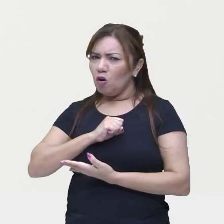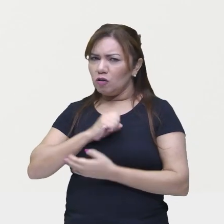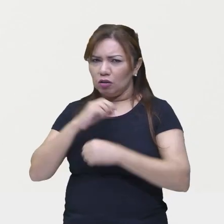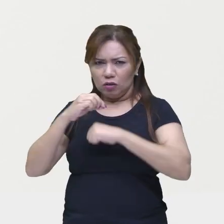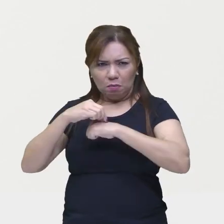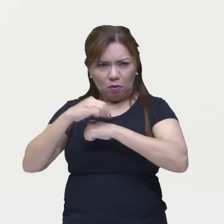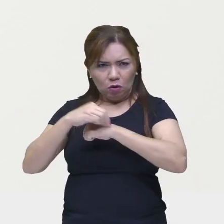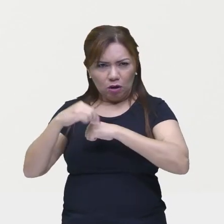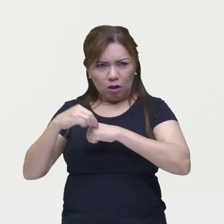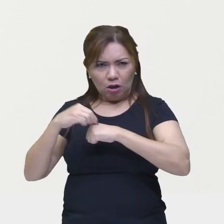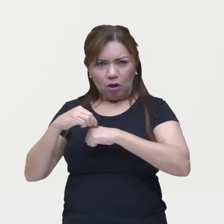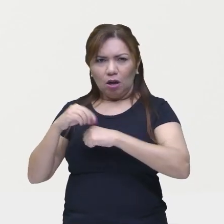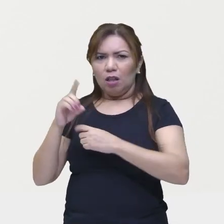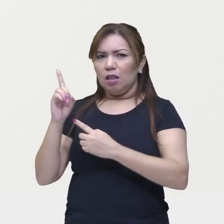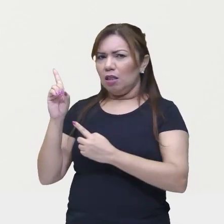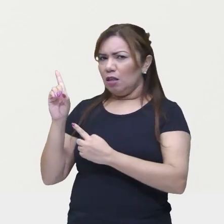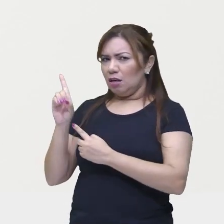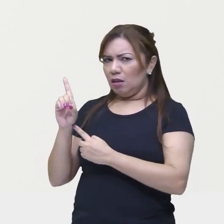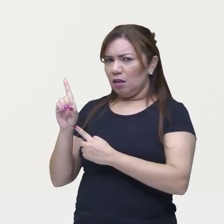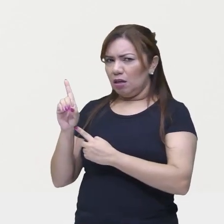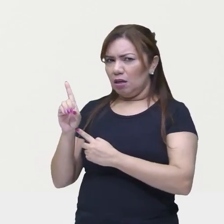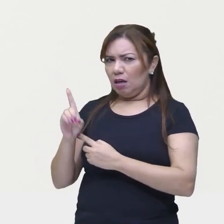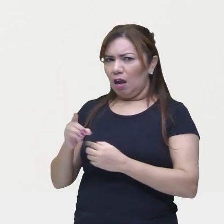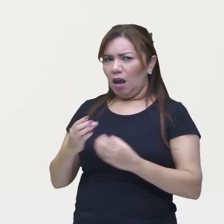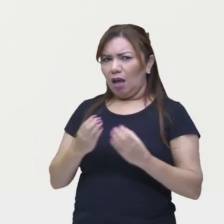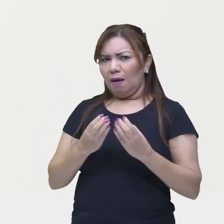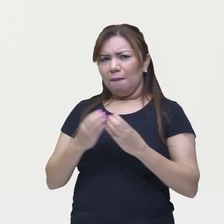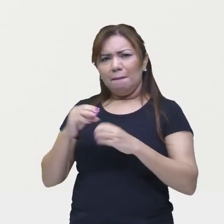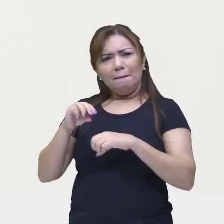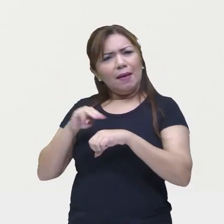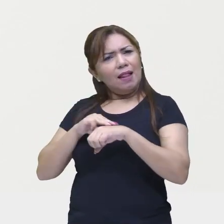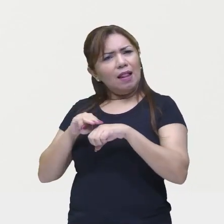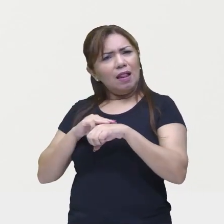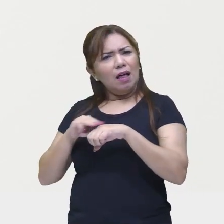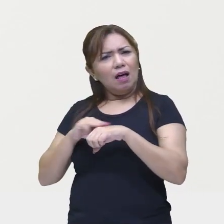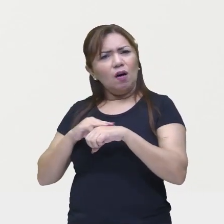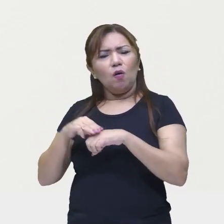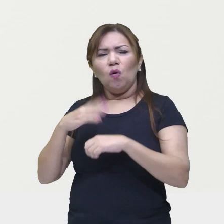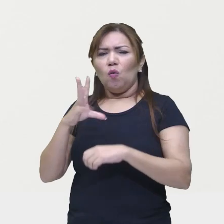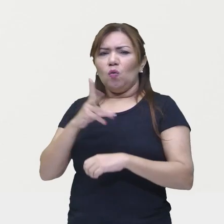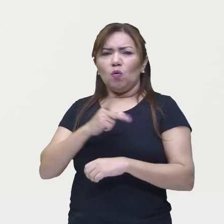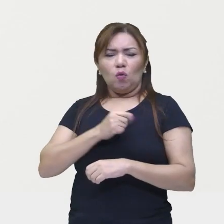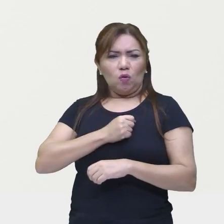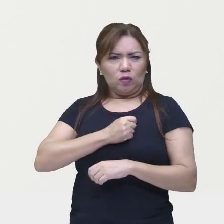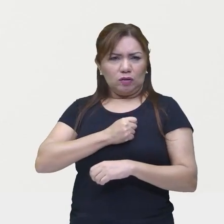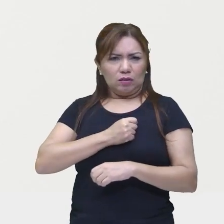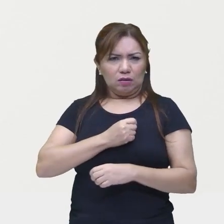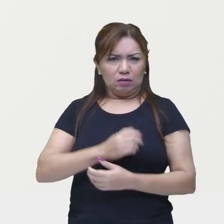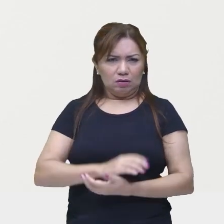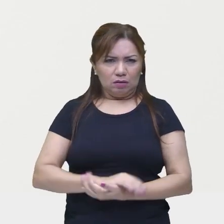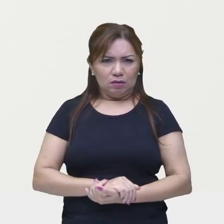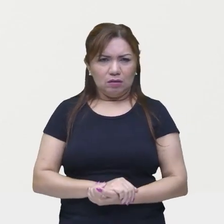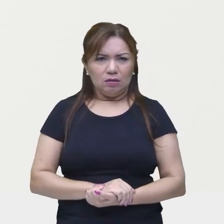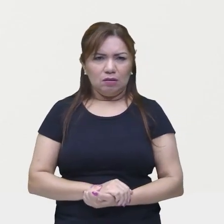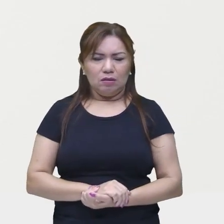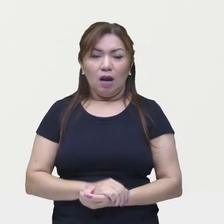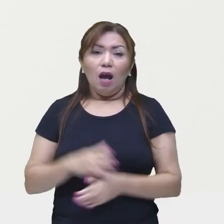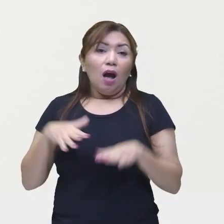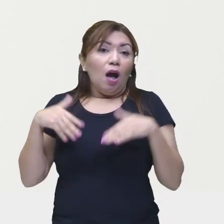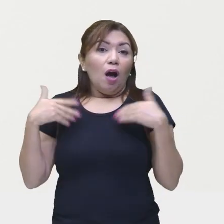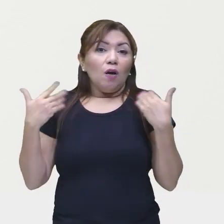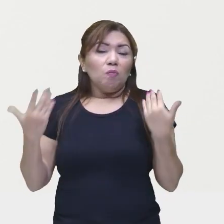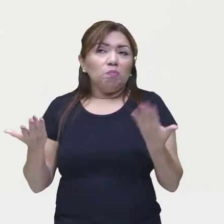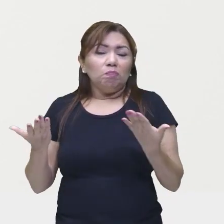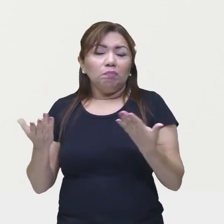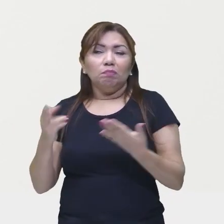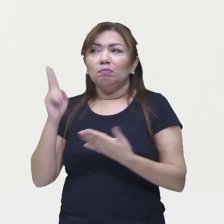D. O melão é a sua fruta preferida. Olhando essa imagem, fazendo a leitura